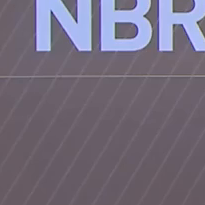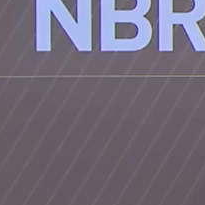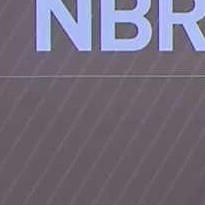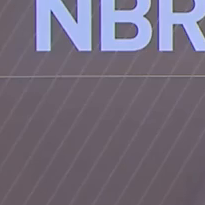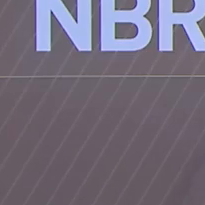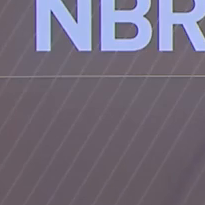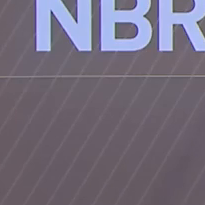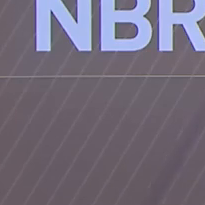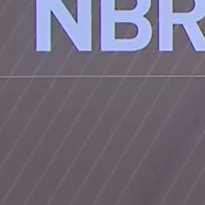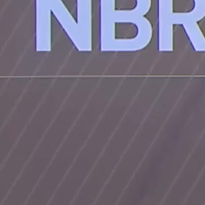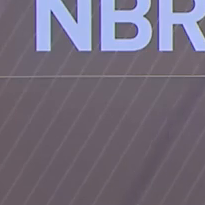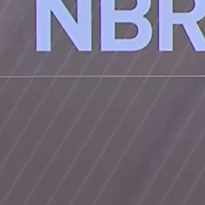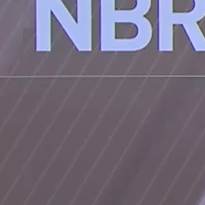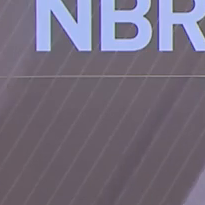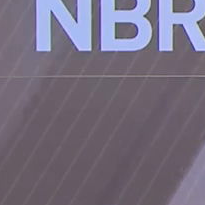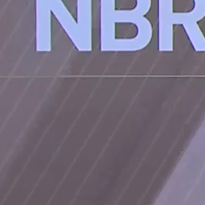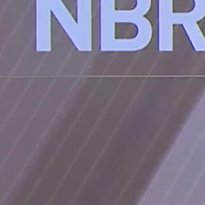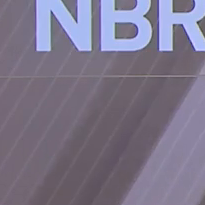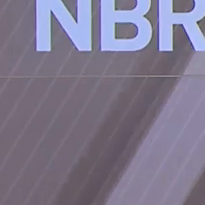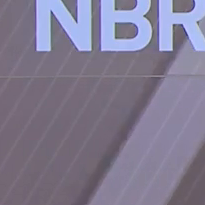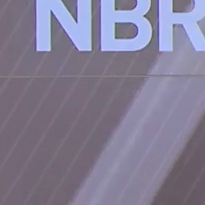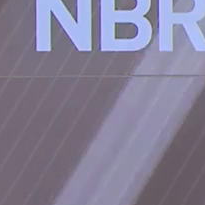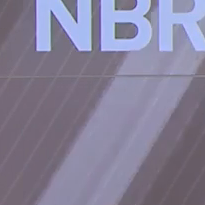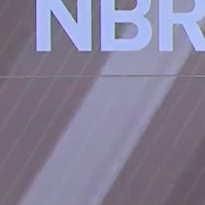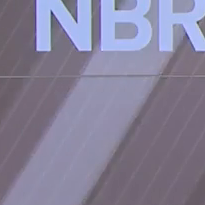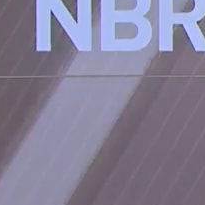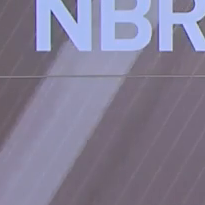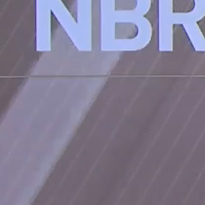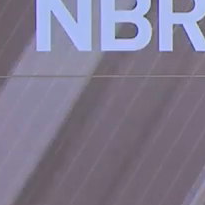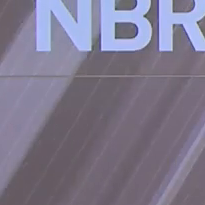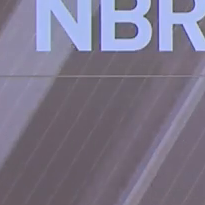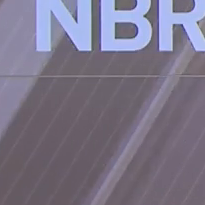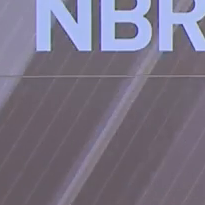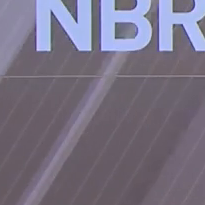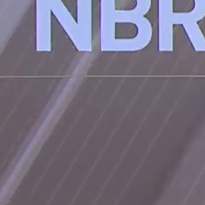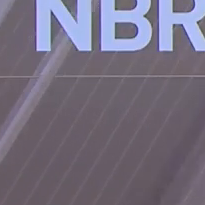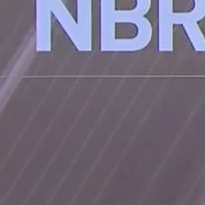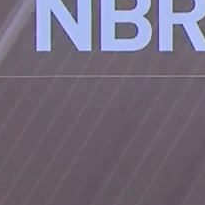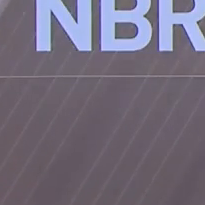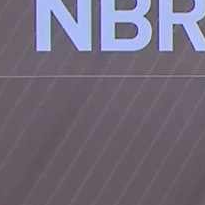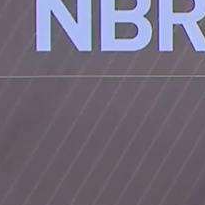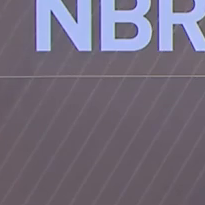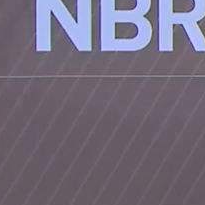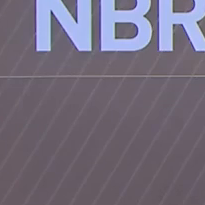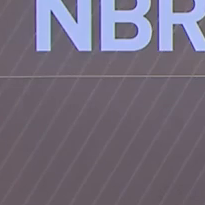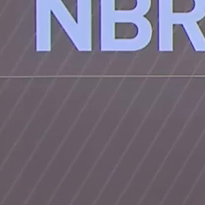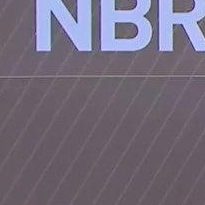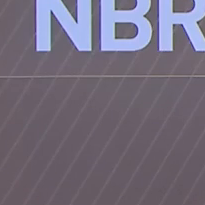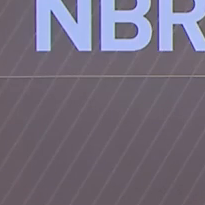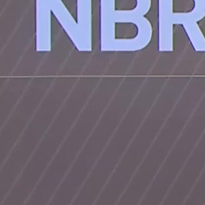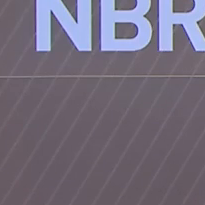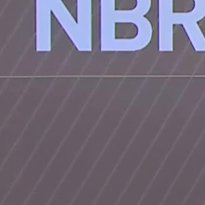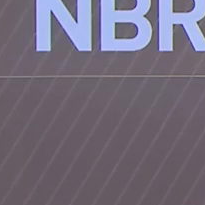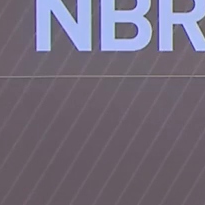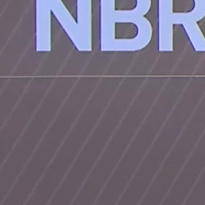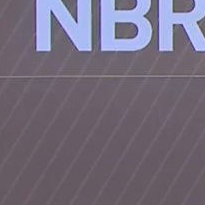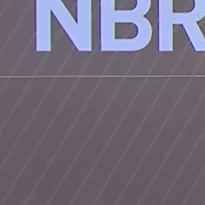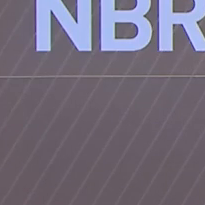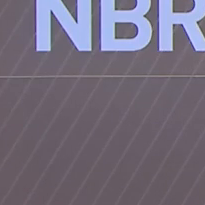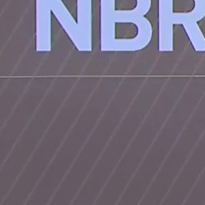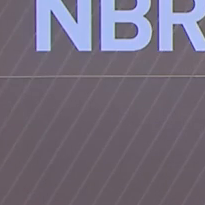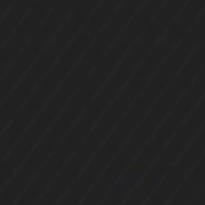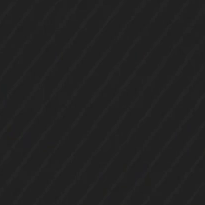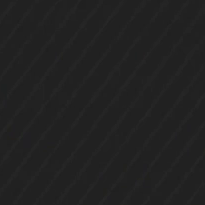podemos voltar a qualquer momento com outras informações continue com a gente aqui na tv nbr a tv do governo federal